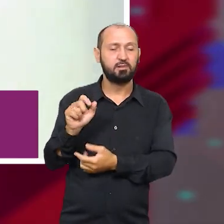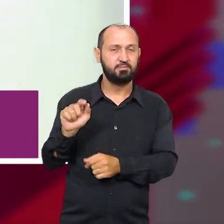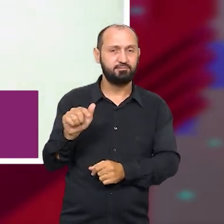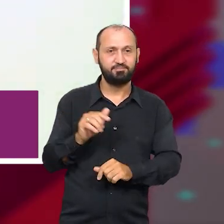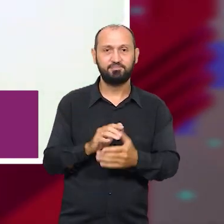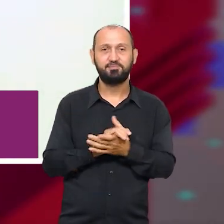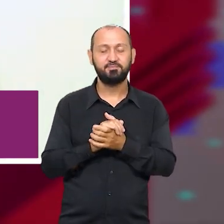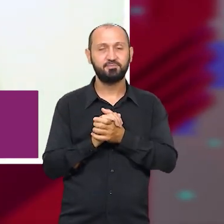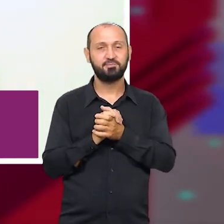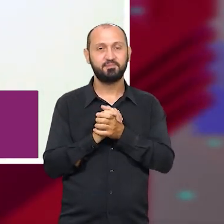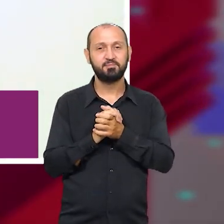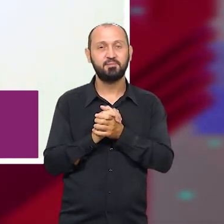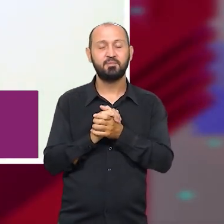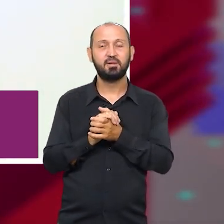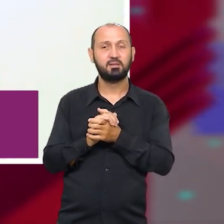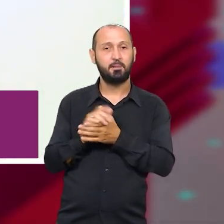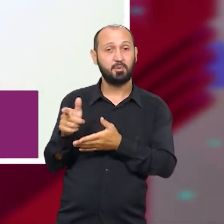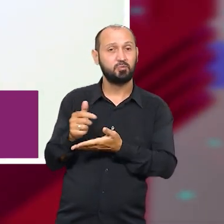função